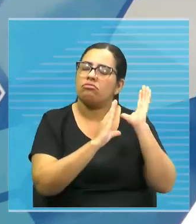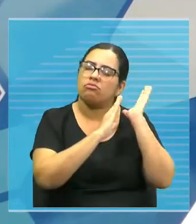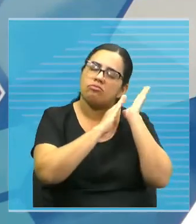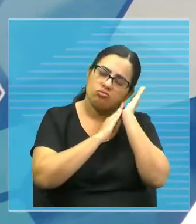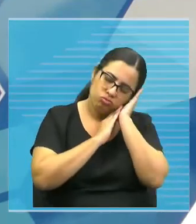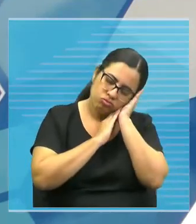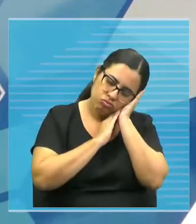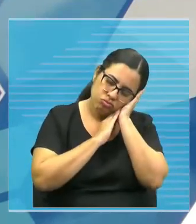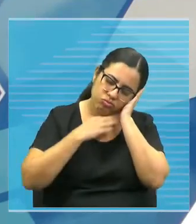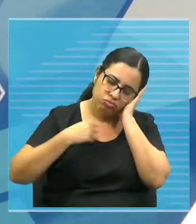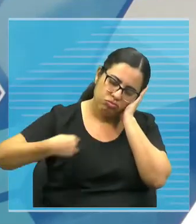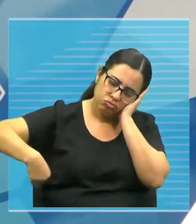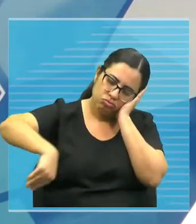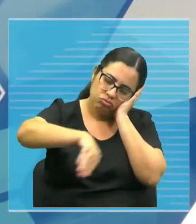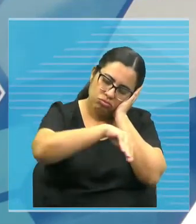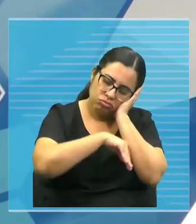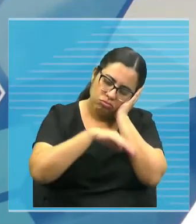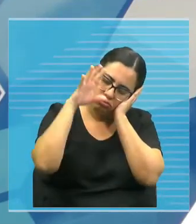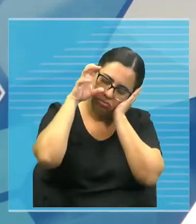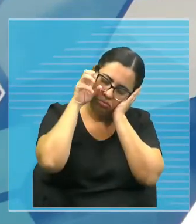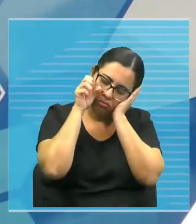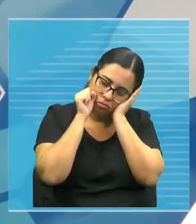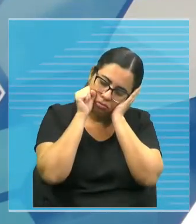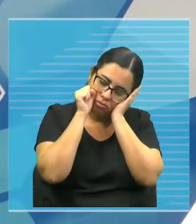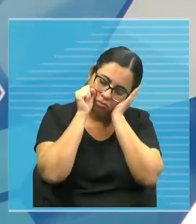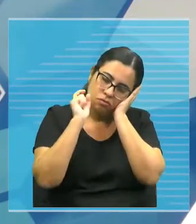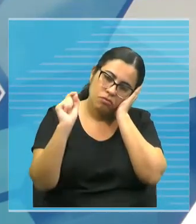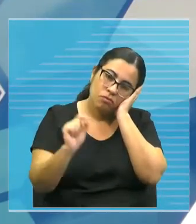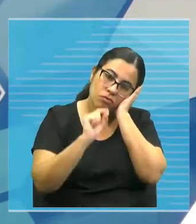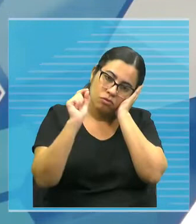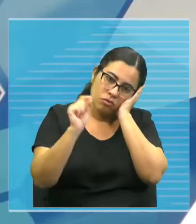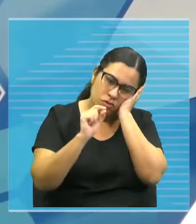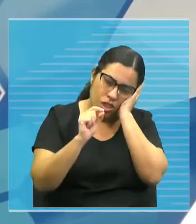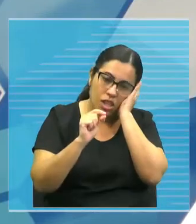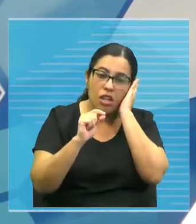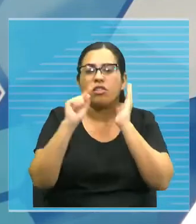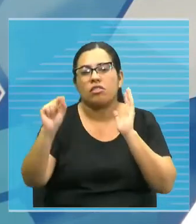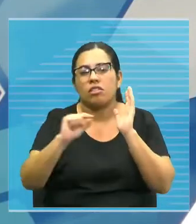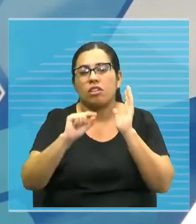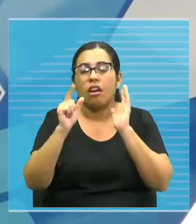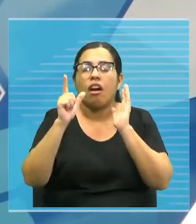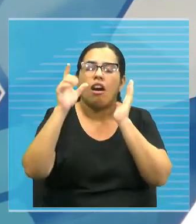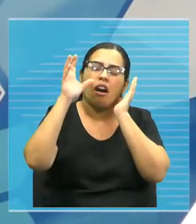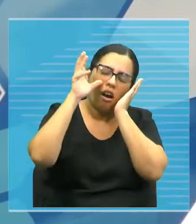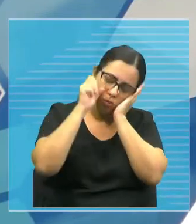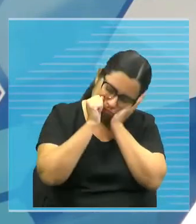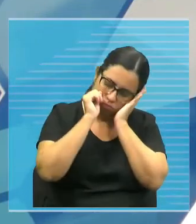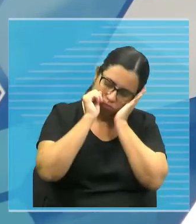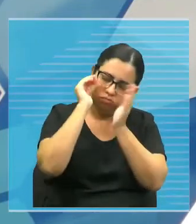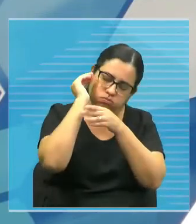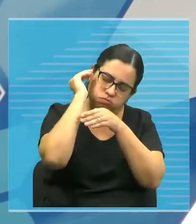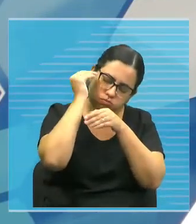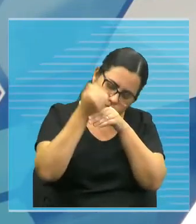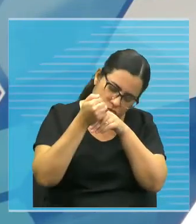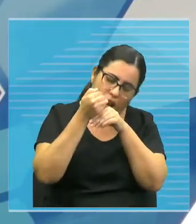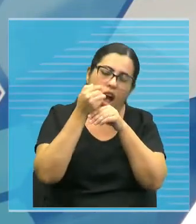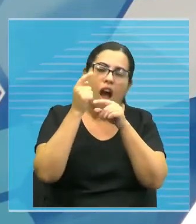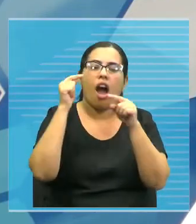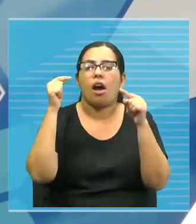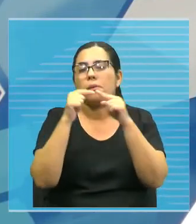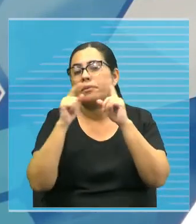travesseiro, né? Você em pouquíssimo tempo pega no sono. Olha, quer que eu te diga uma